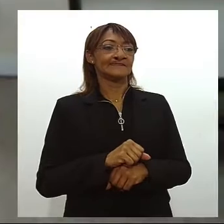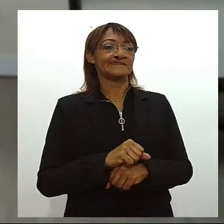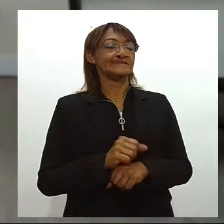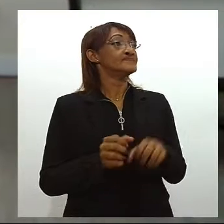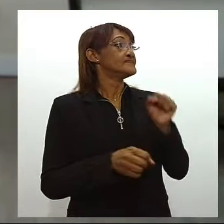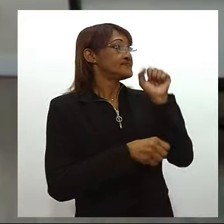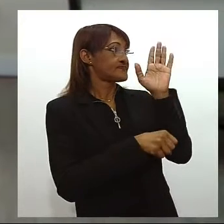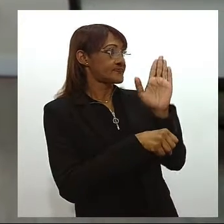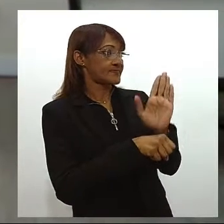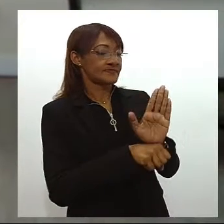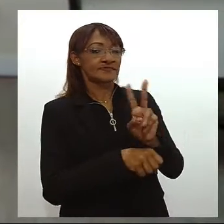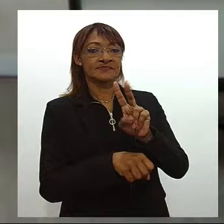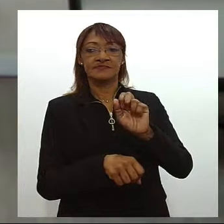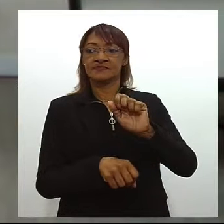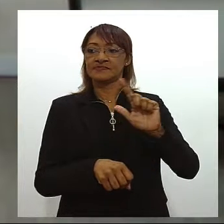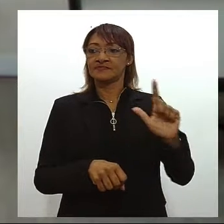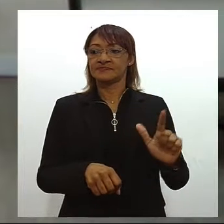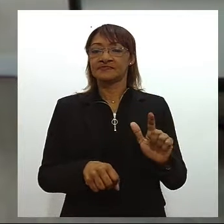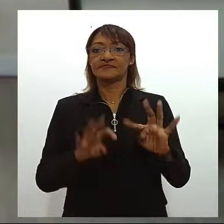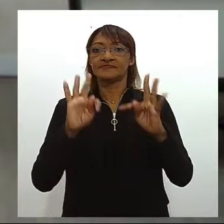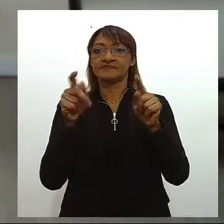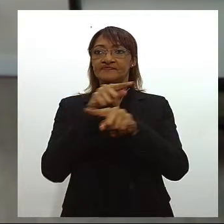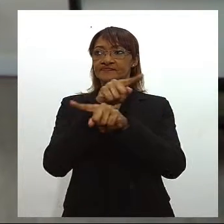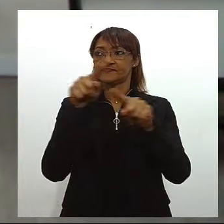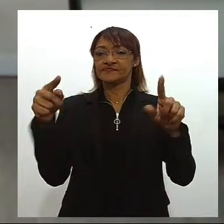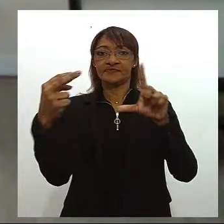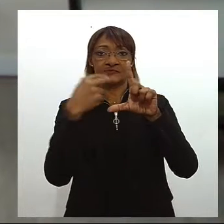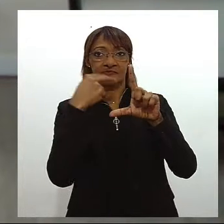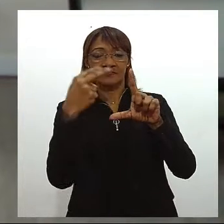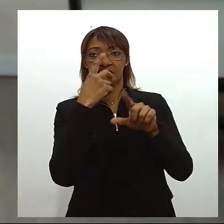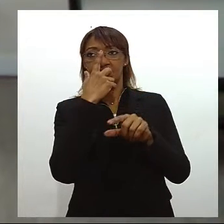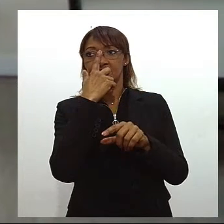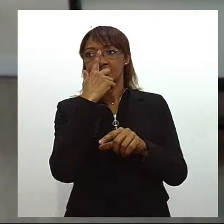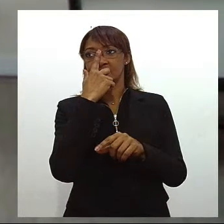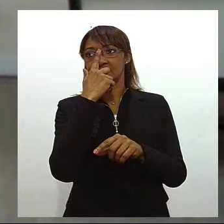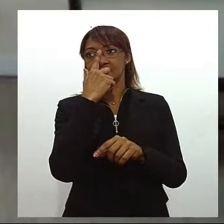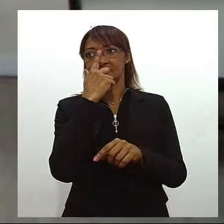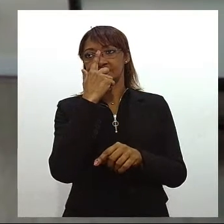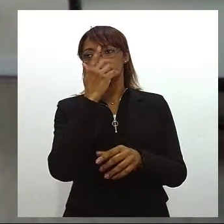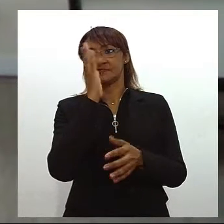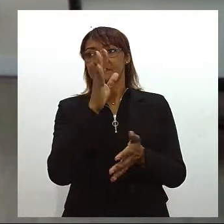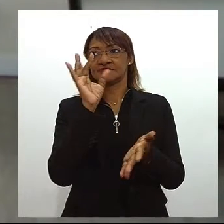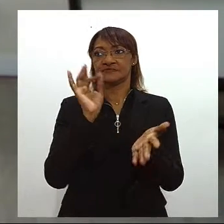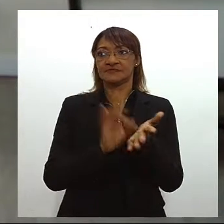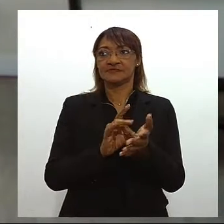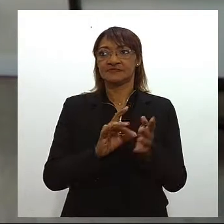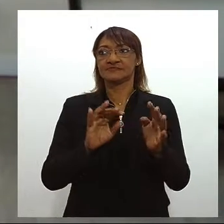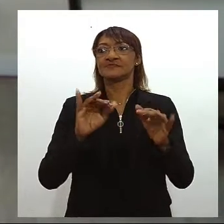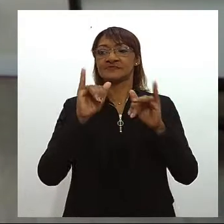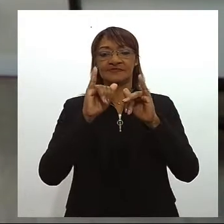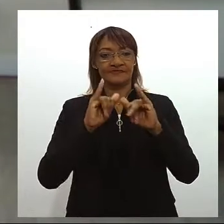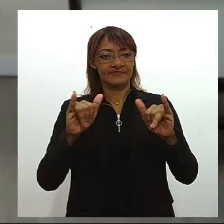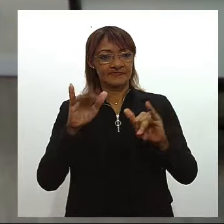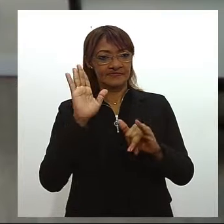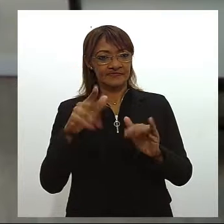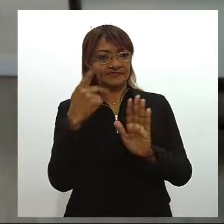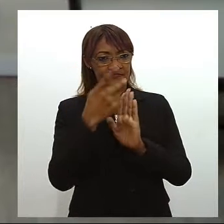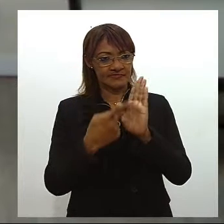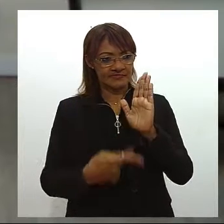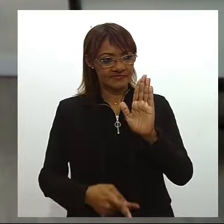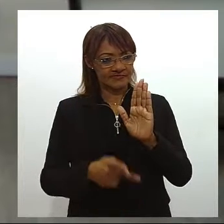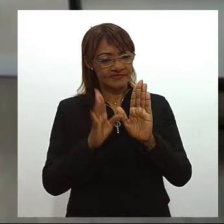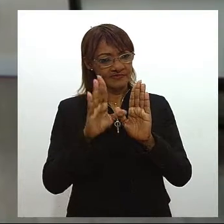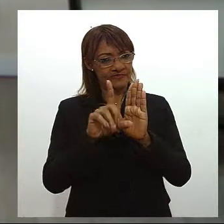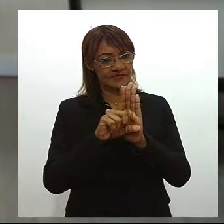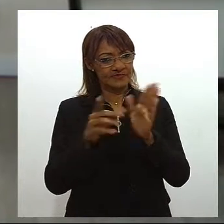Boa tarde, Valquíria. Boa tarde para você que nos acompanha. Olha, Valquíria, 5 municípios tiveram seus projetos de estado de calamidade